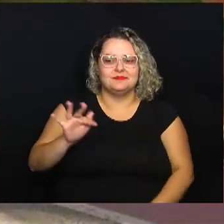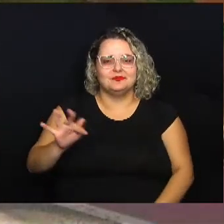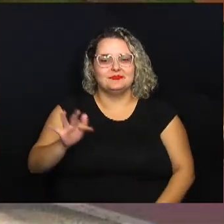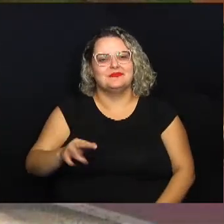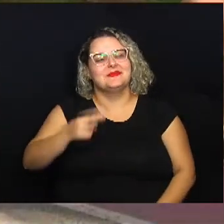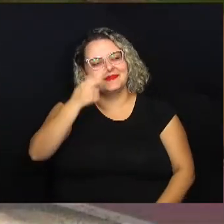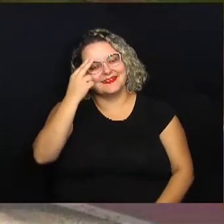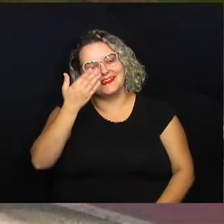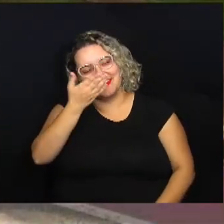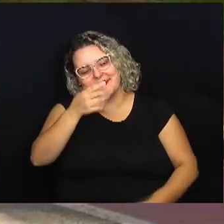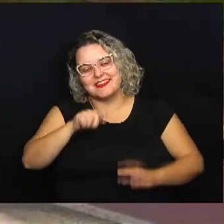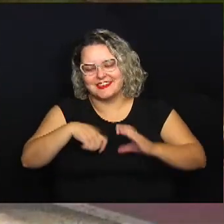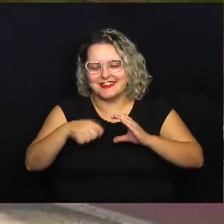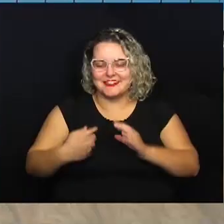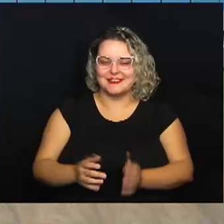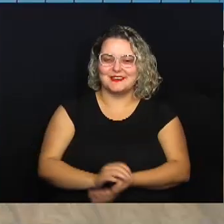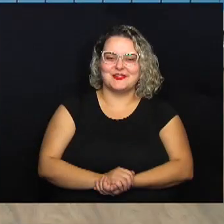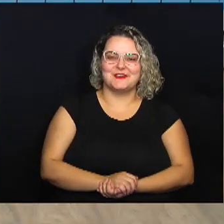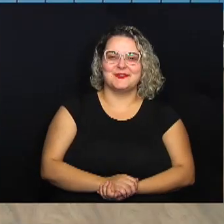você aí no estúdio.